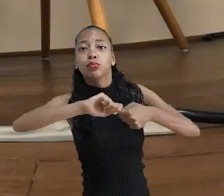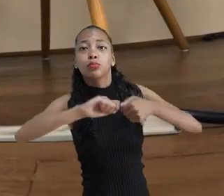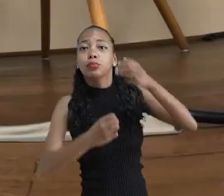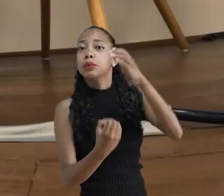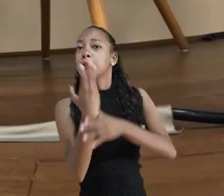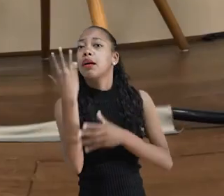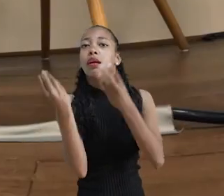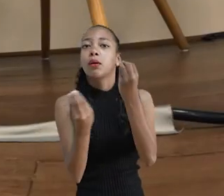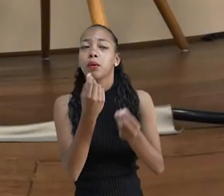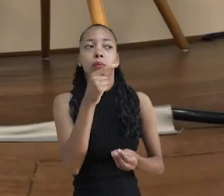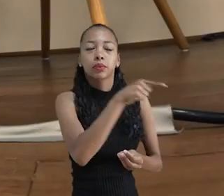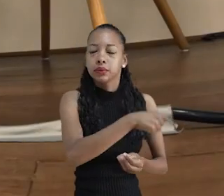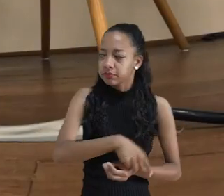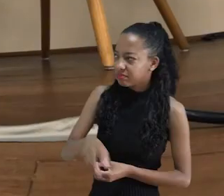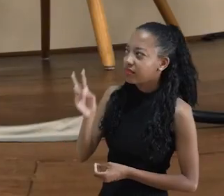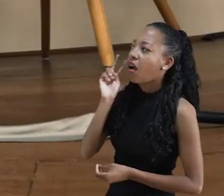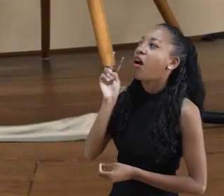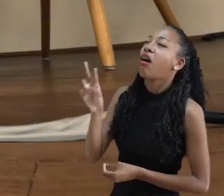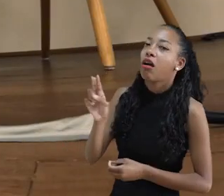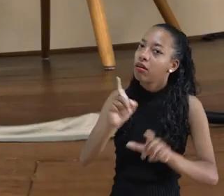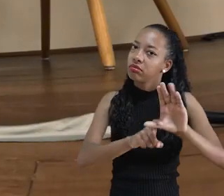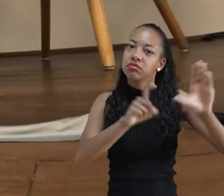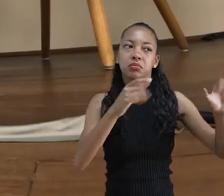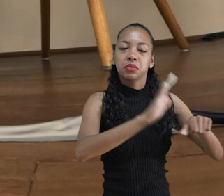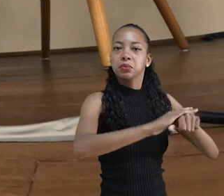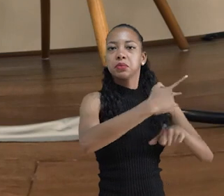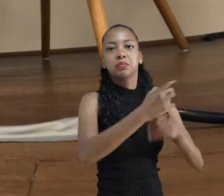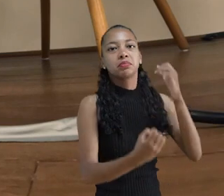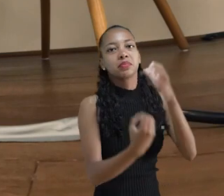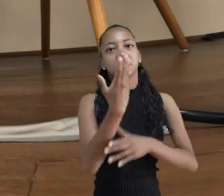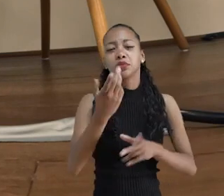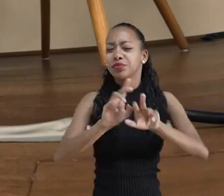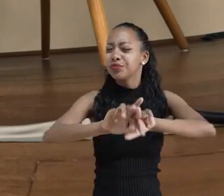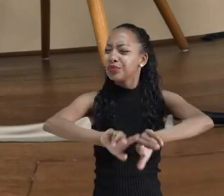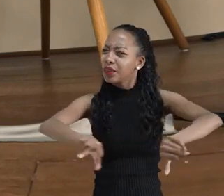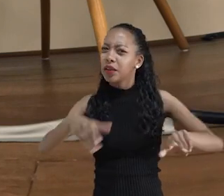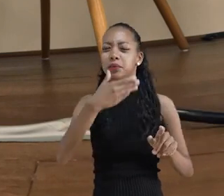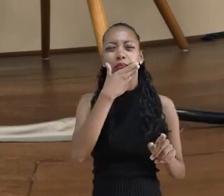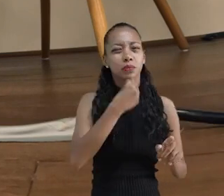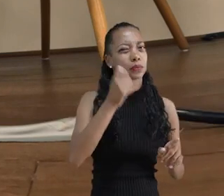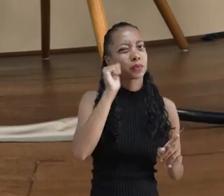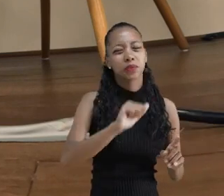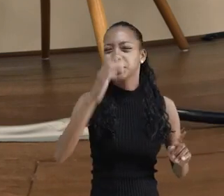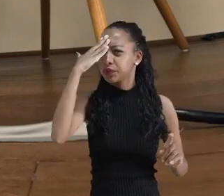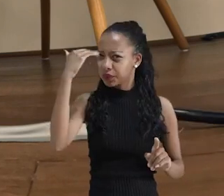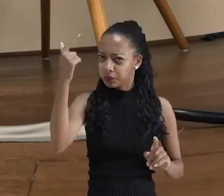margens nas periferias então tem filme do Daniel tem filme do Lincon percl filme de várias